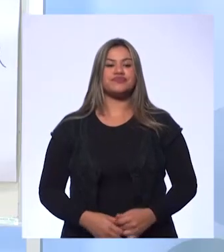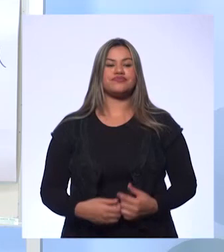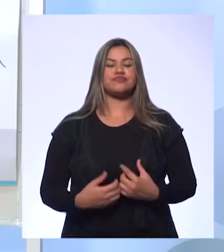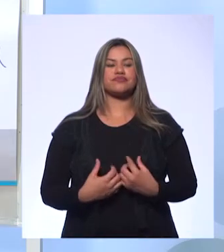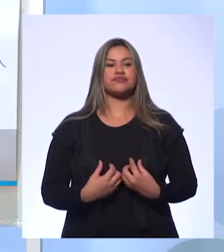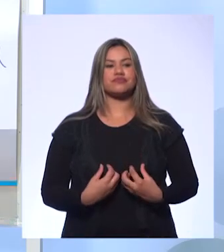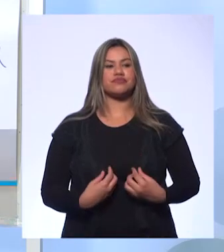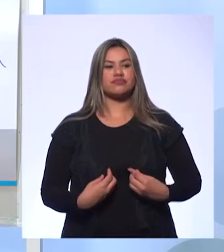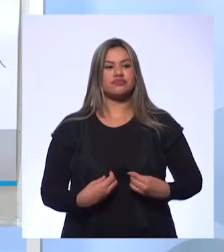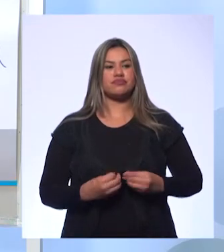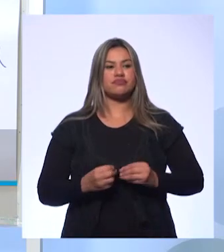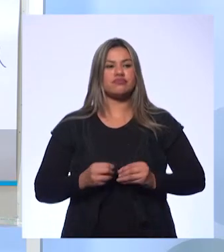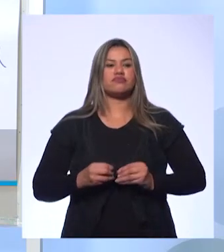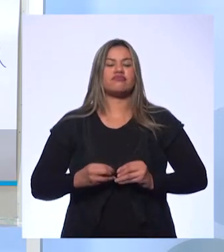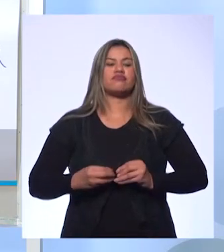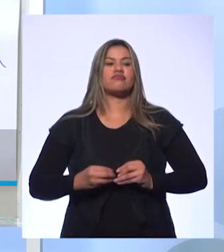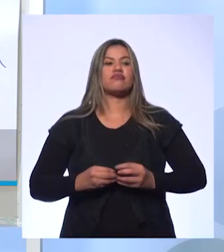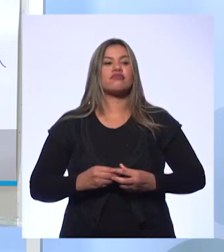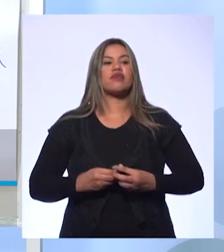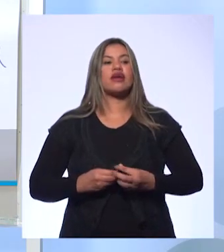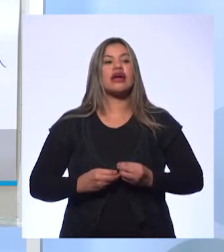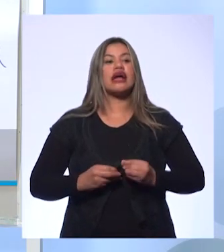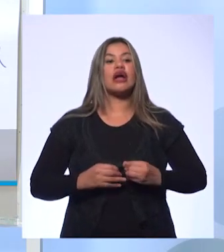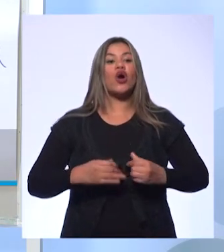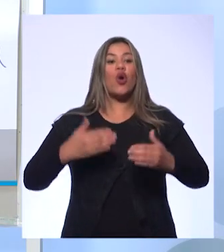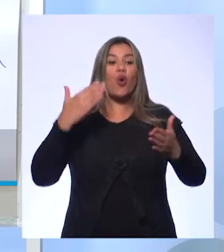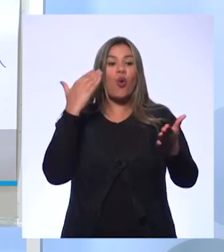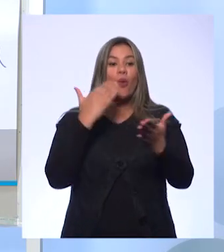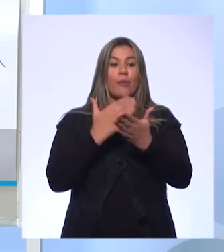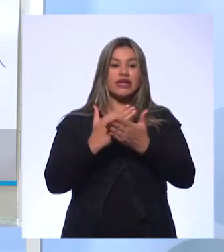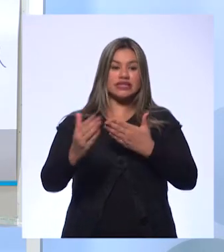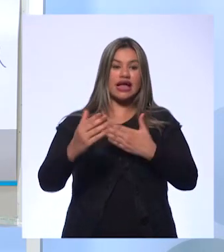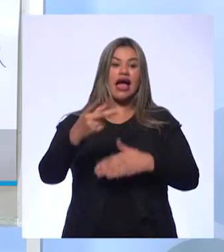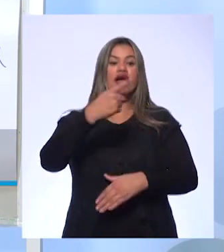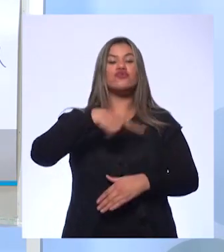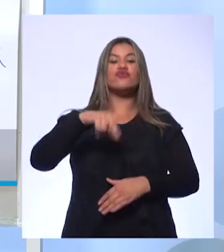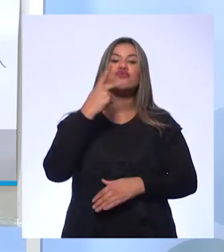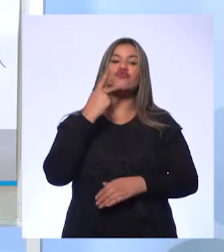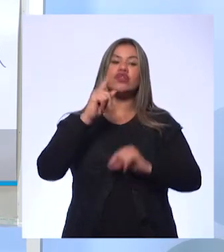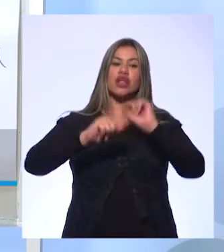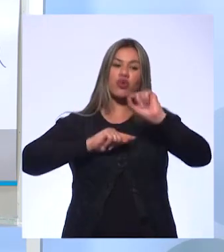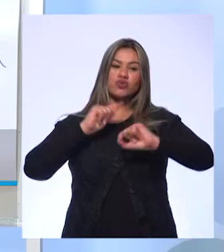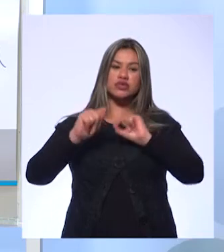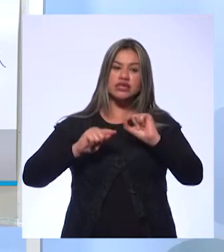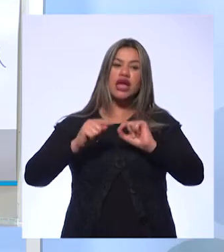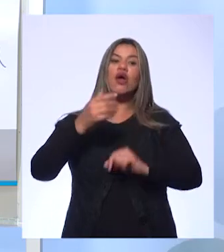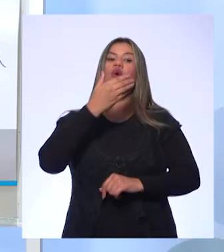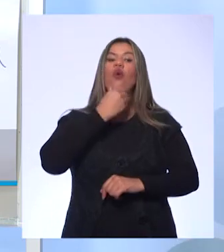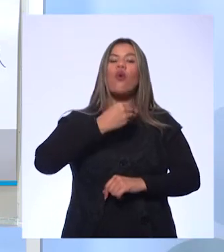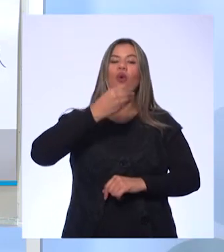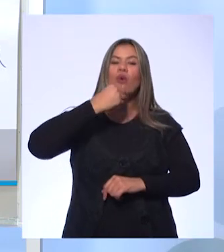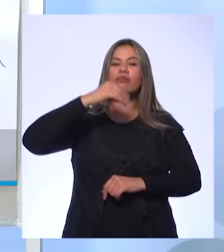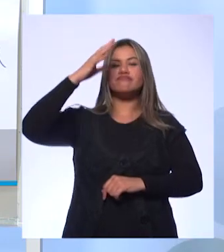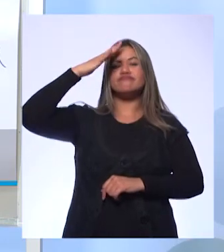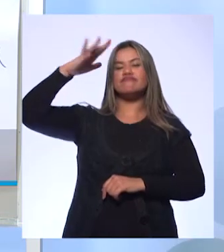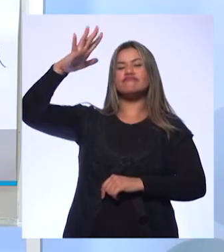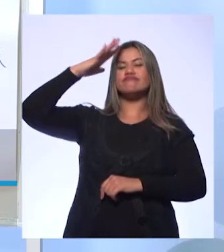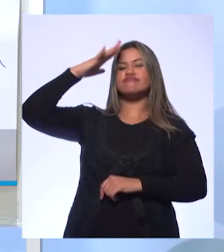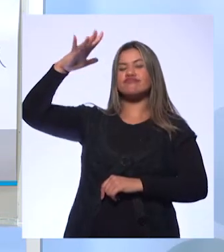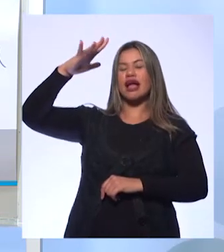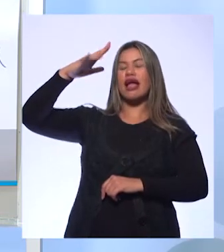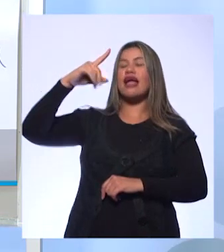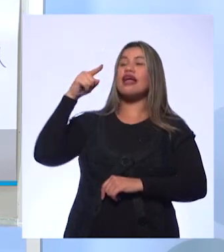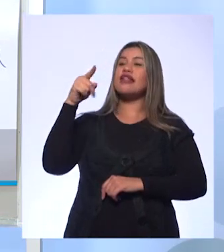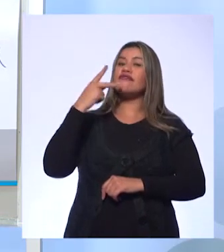começar falar sobre a guerra do Paraguai eu vou citar aqui para vocês é um Pensador que ele diz o seguinte que na